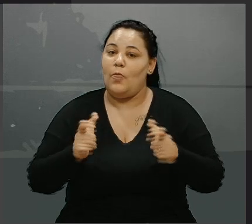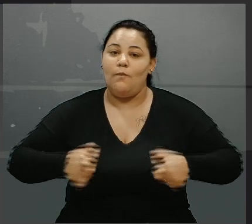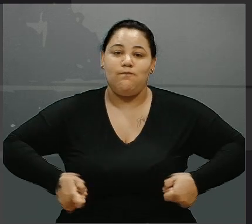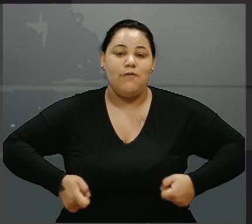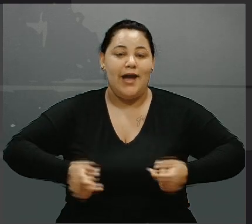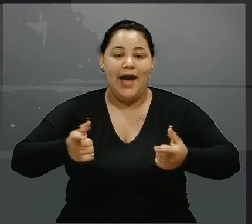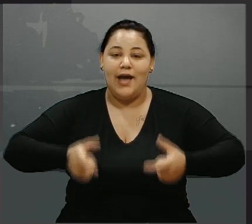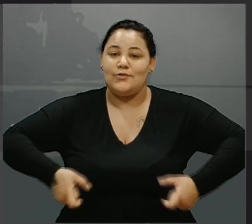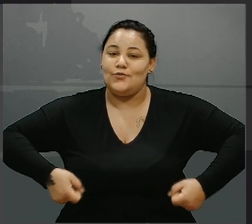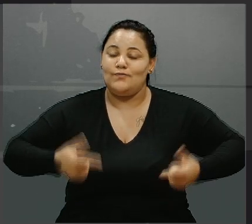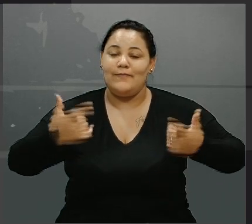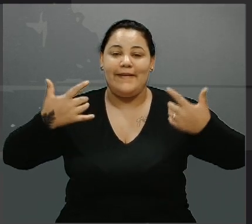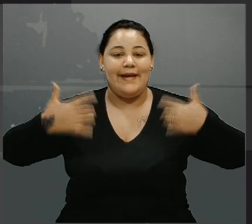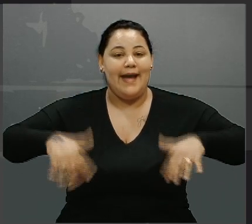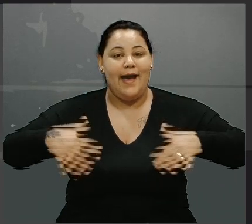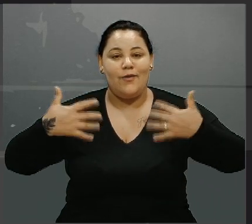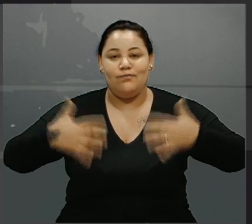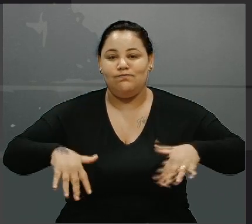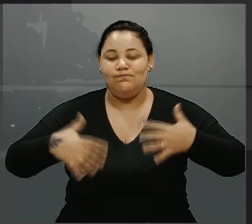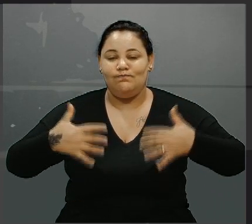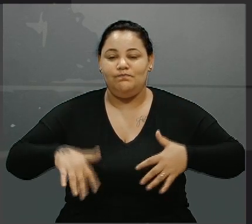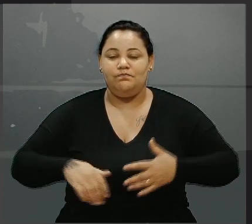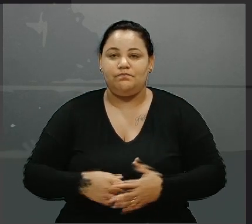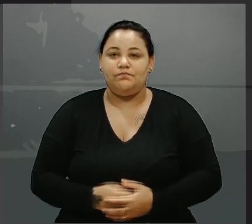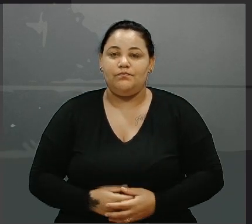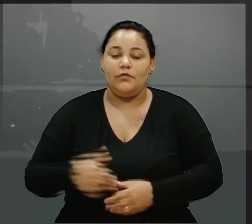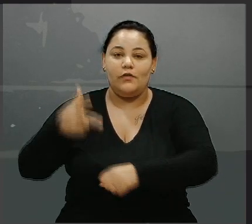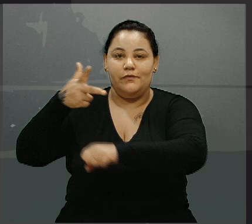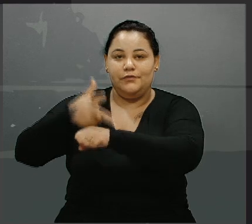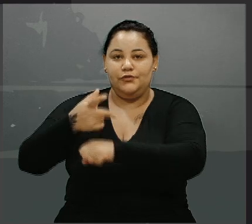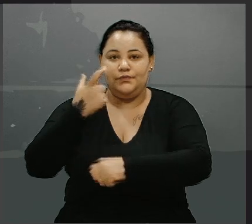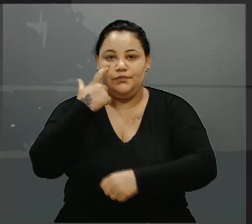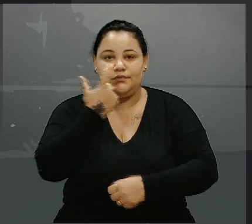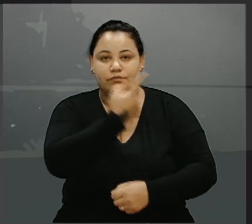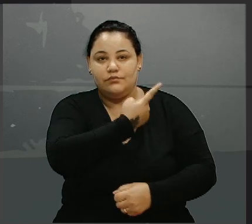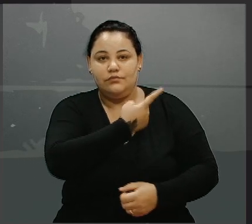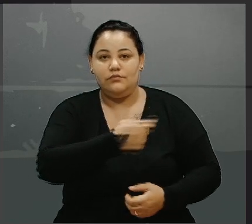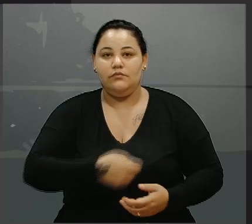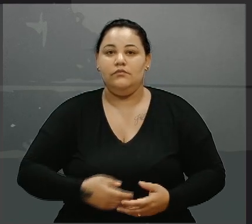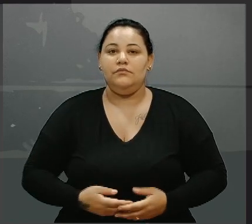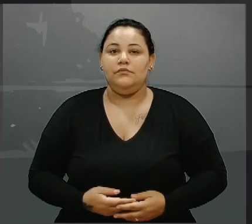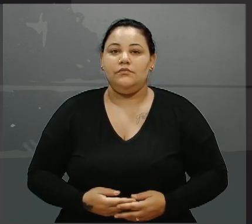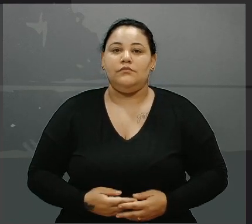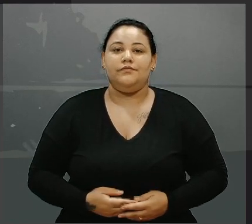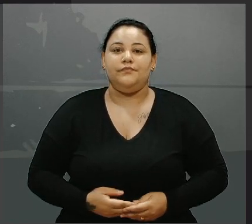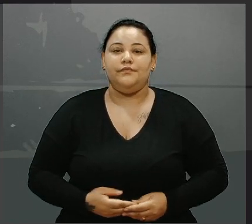quem precisa dessas rodovias. Pode passar o vídeo, Paulo.